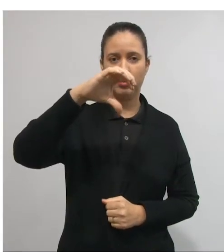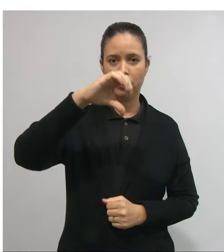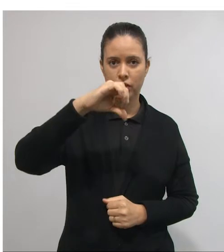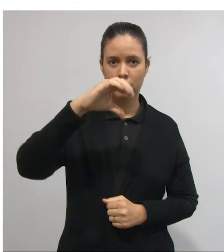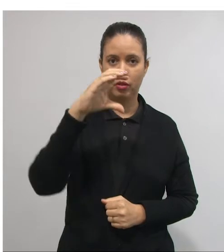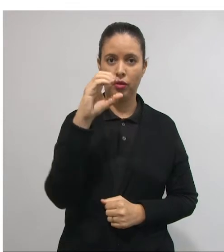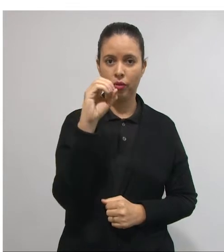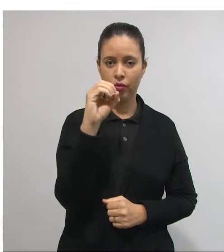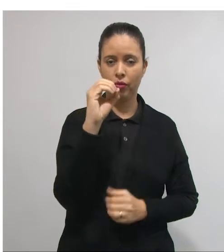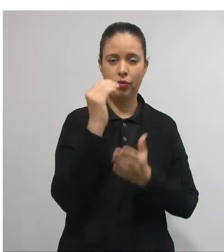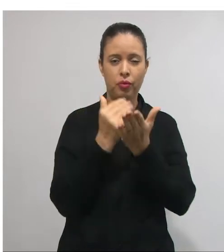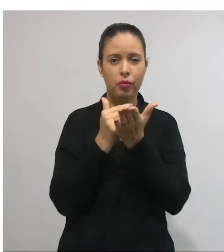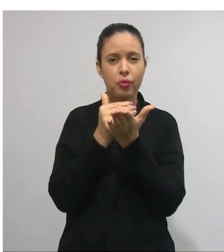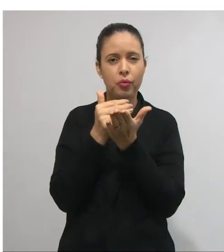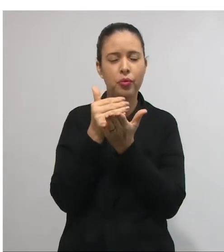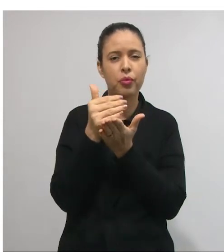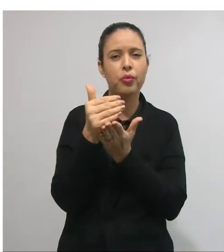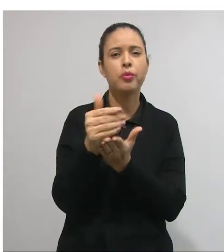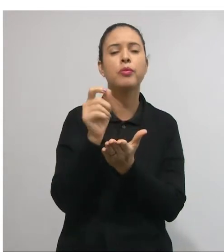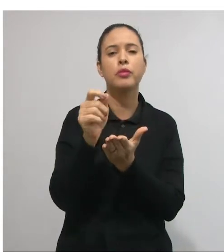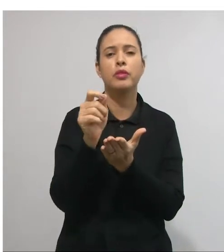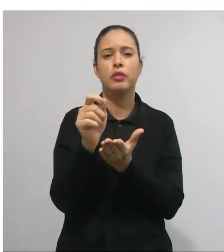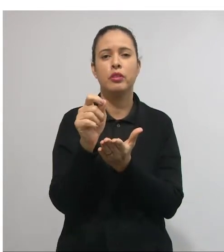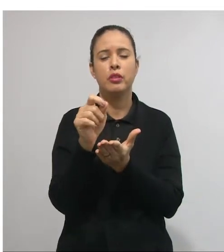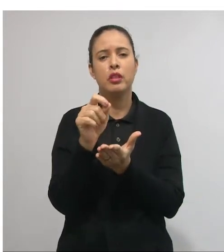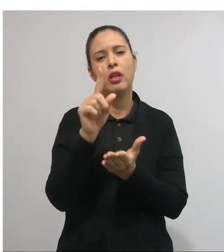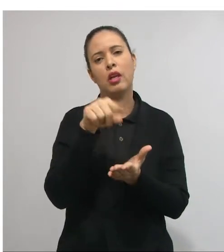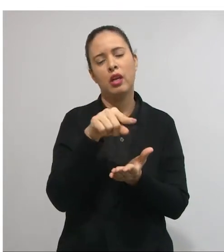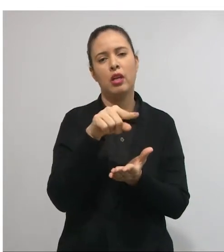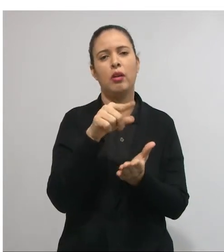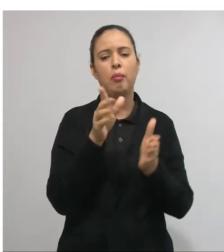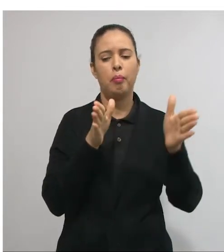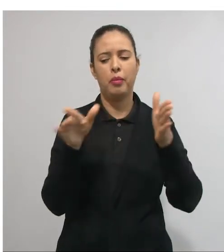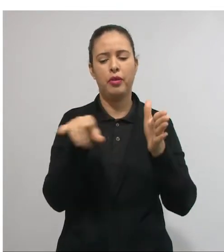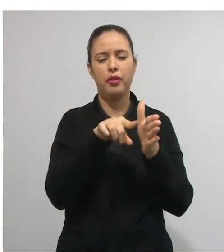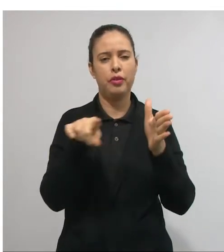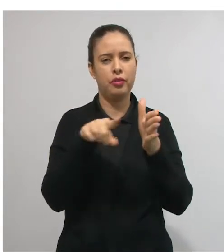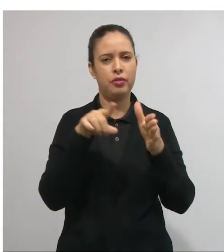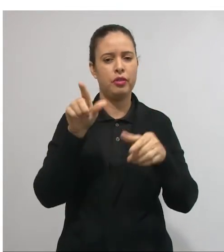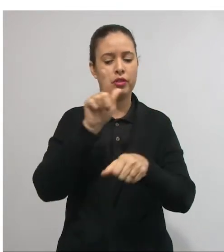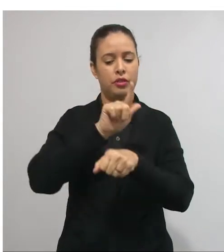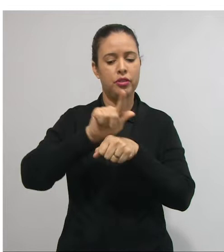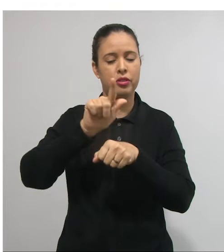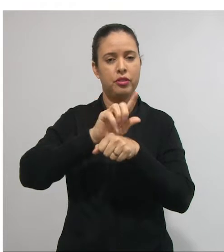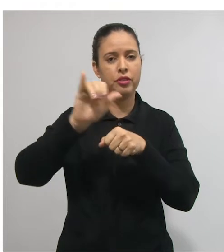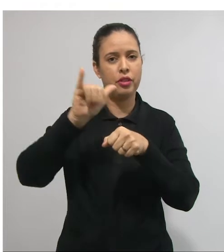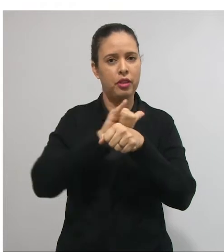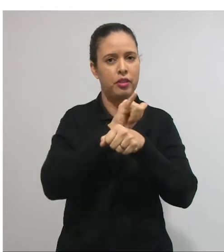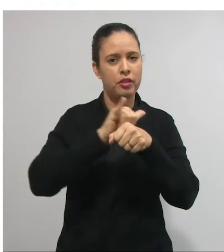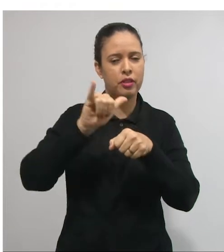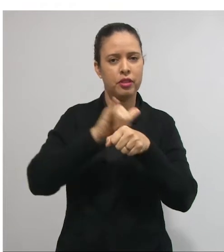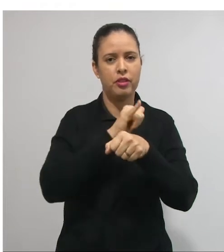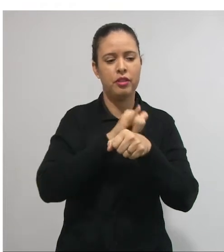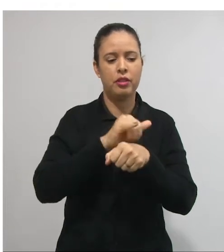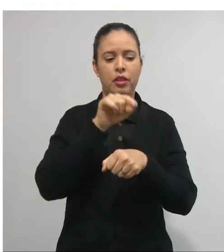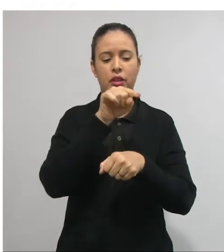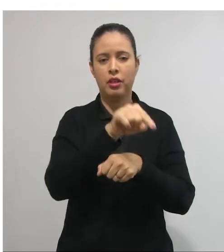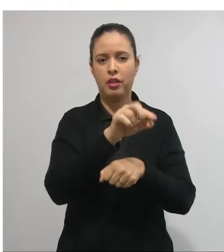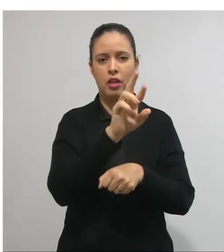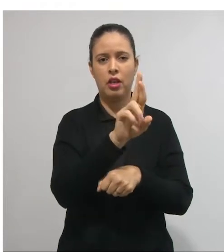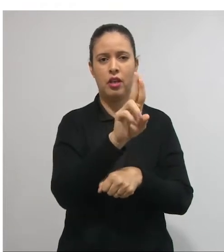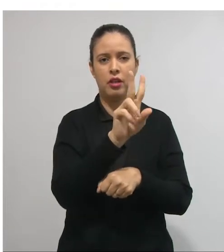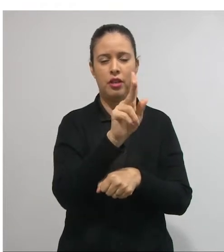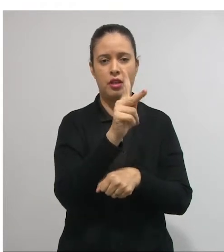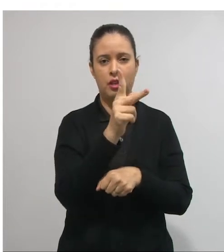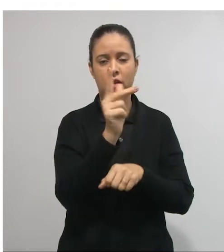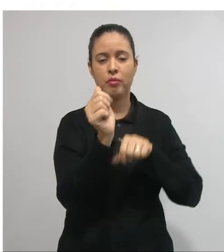1990, surgiu a era da gestão estratégica e aí o Departamento de Recursos Humanos passou